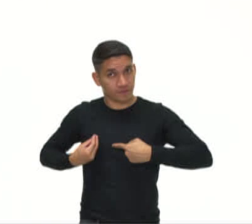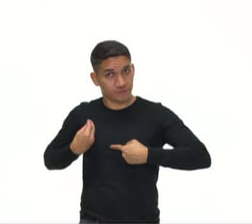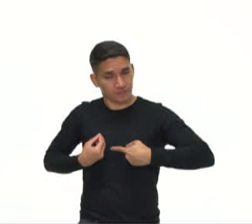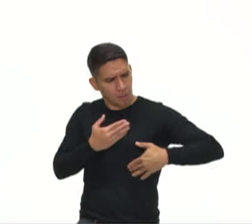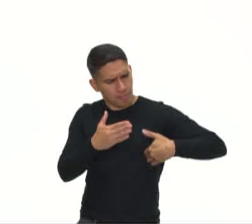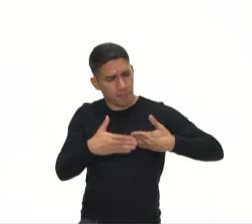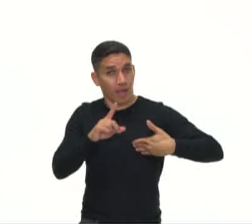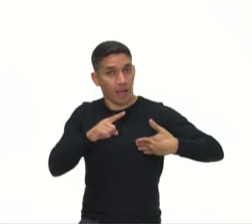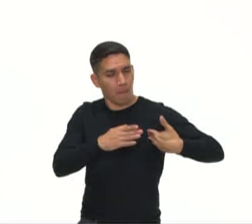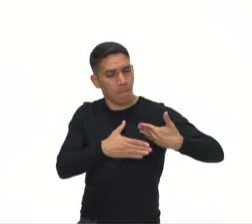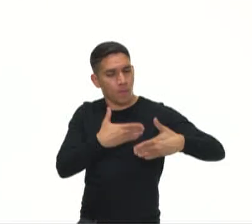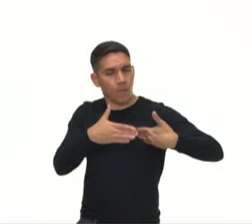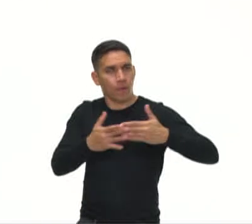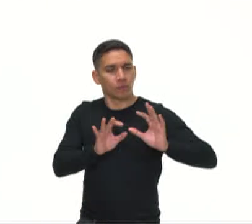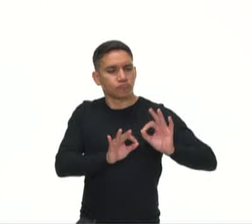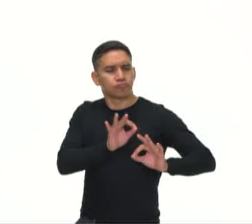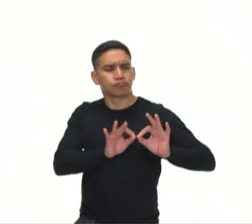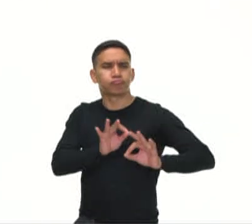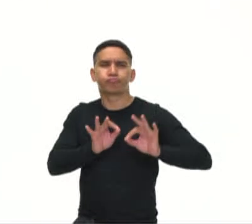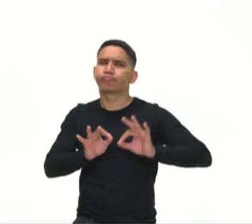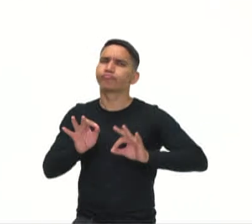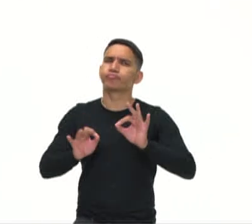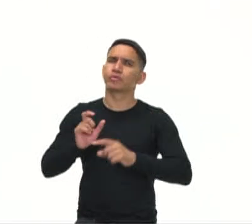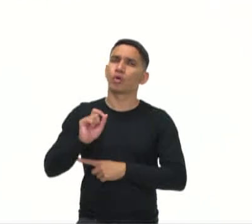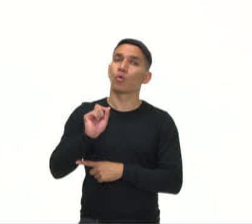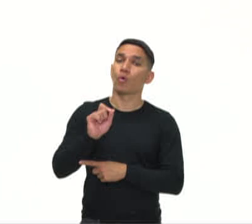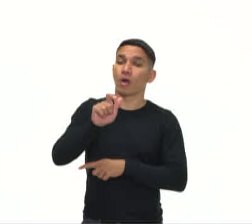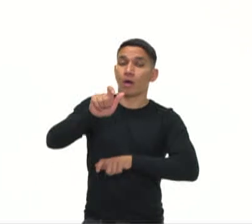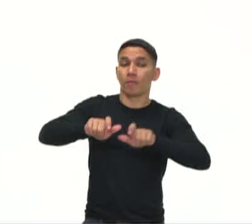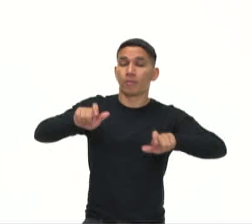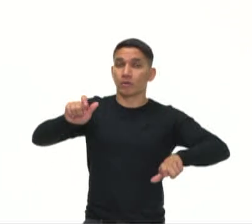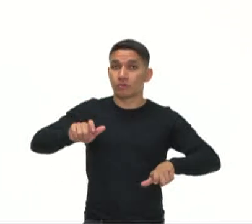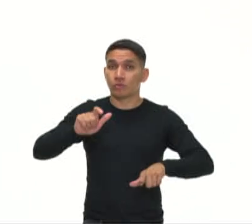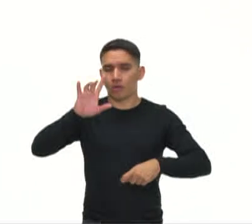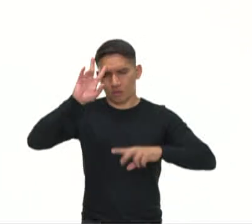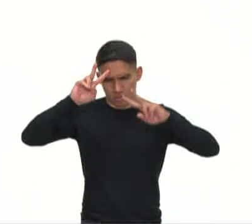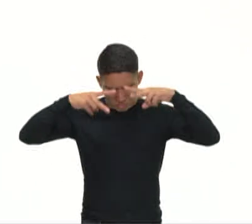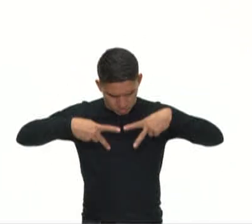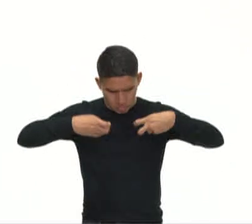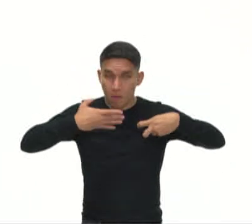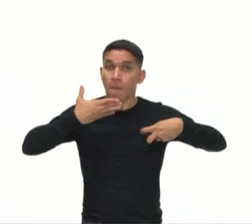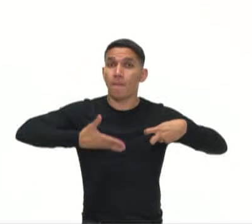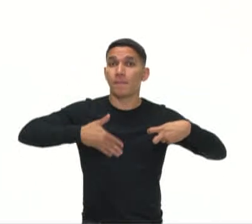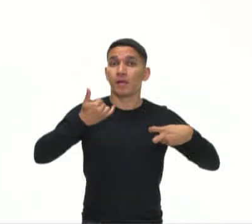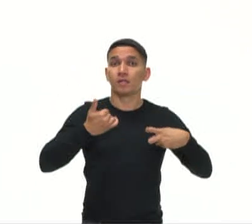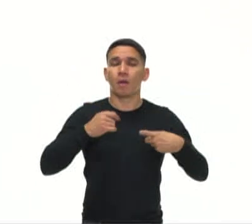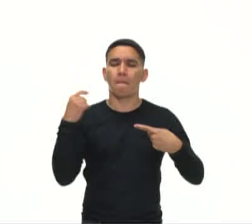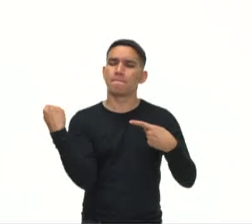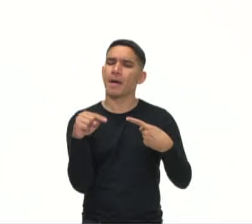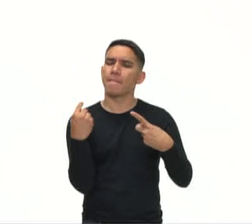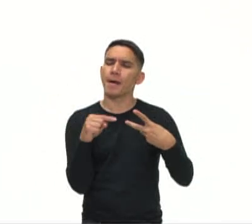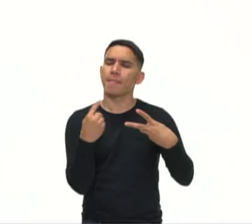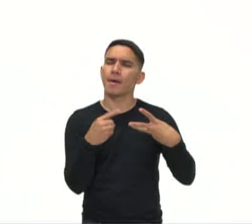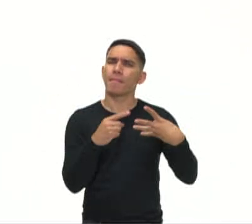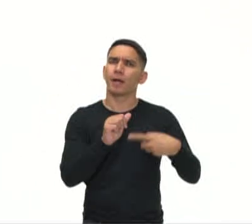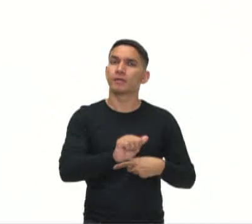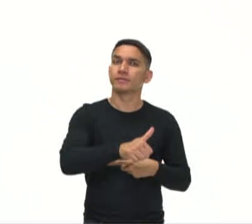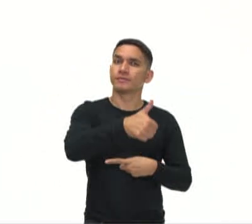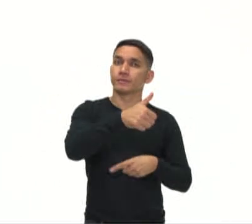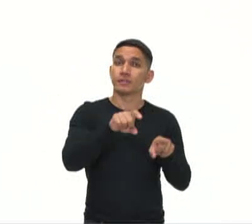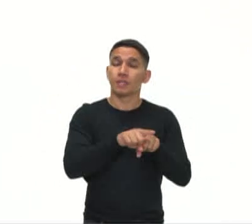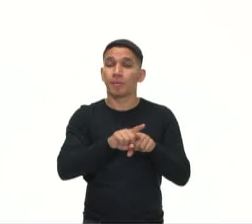de planejamento no qual os indivíduos se conhecem melhor, identificam seus potenciais,